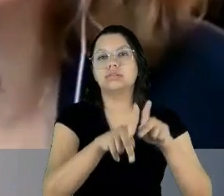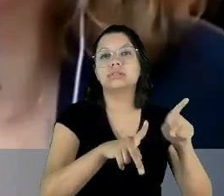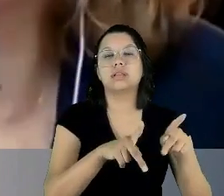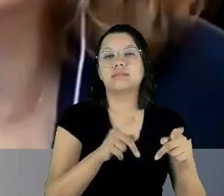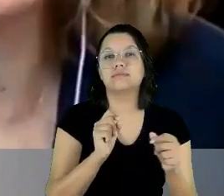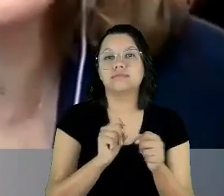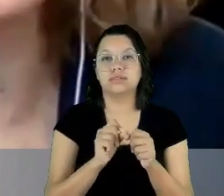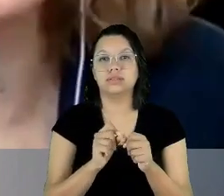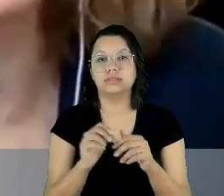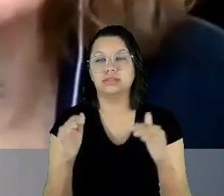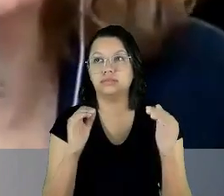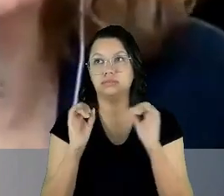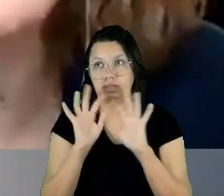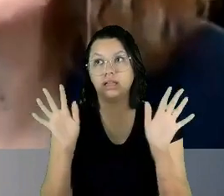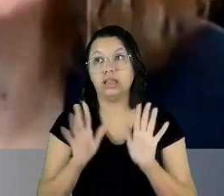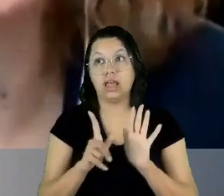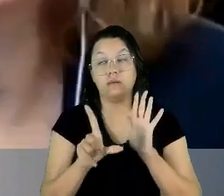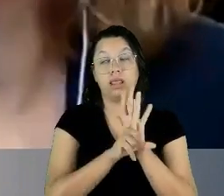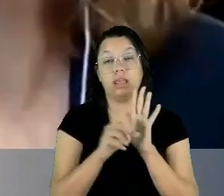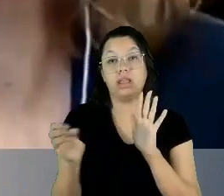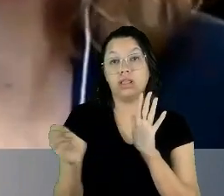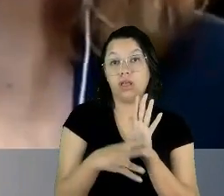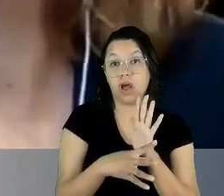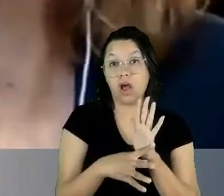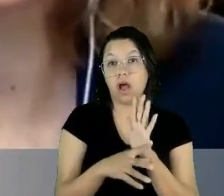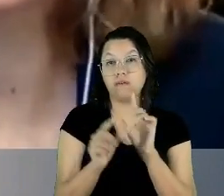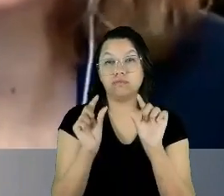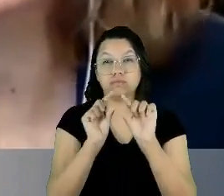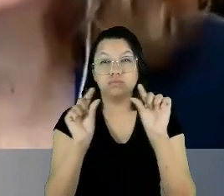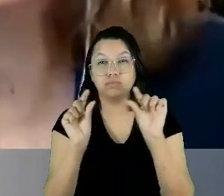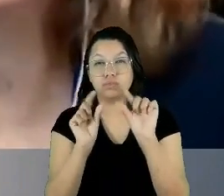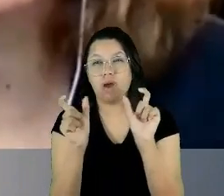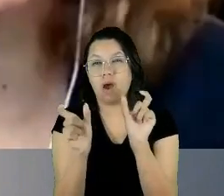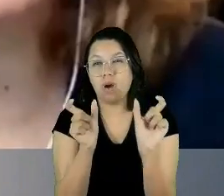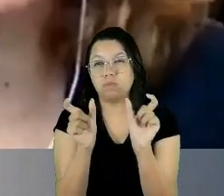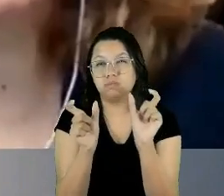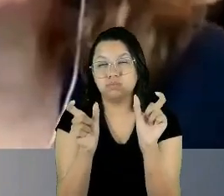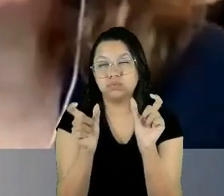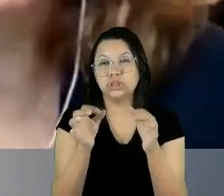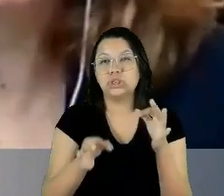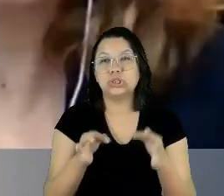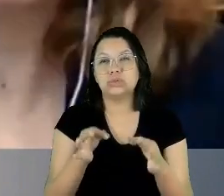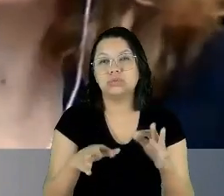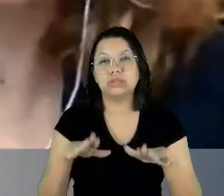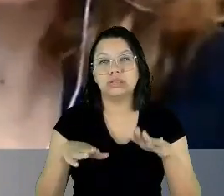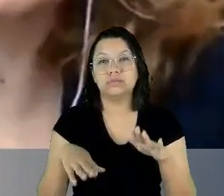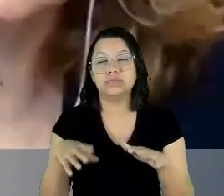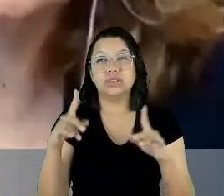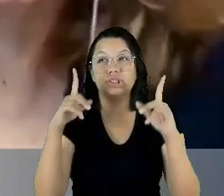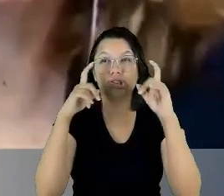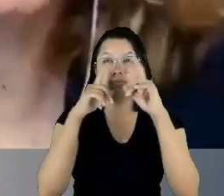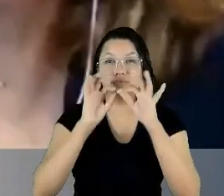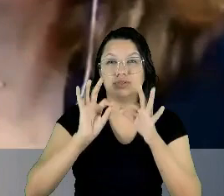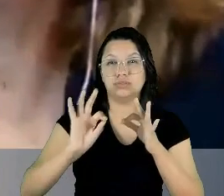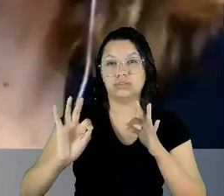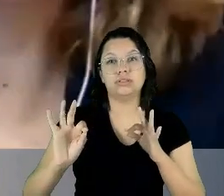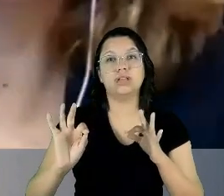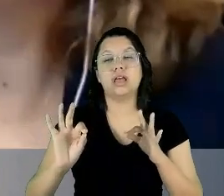claro que a lei é recente, os termos jurídicos, às vezes, são bastante